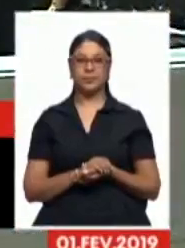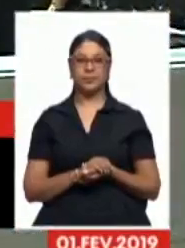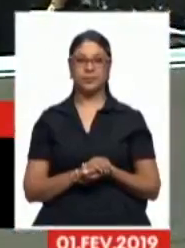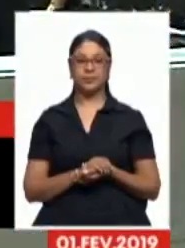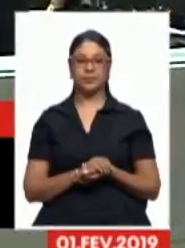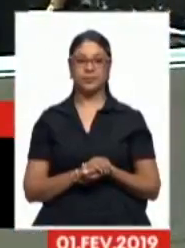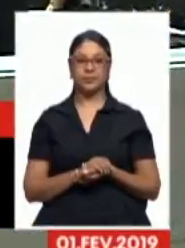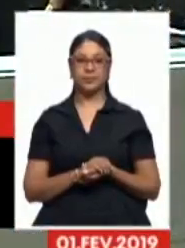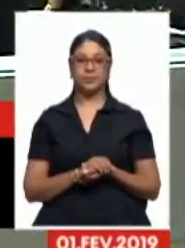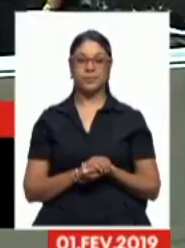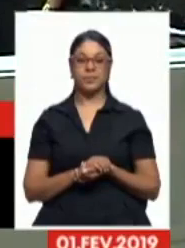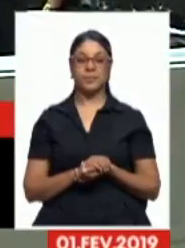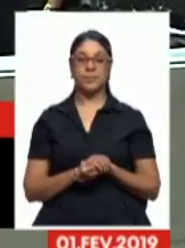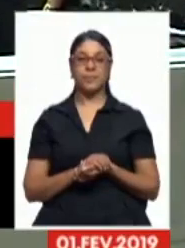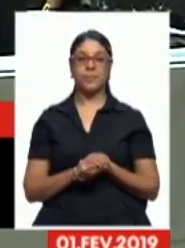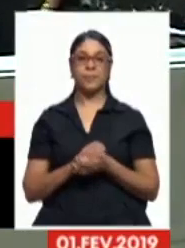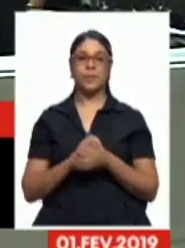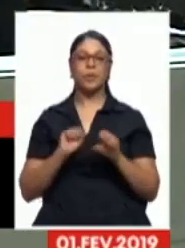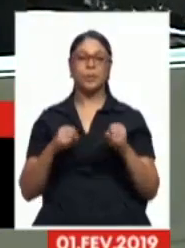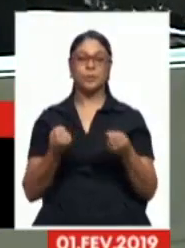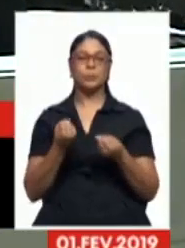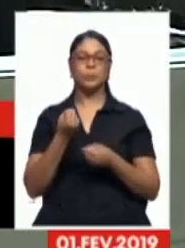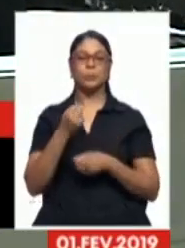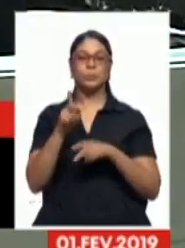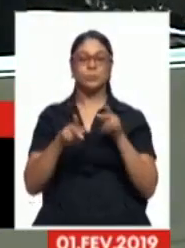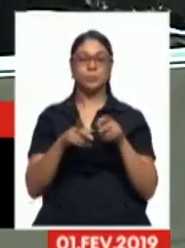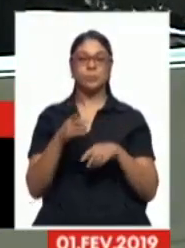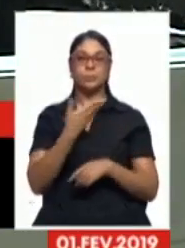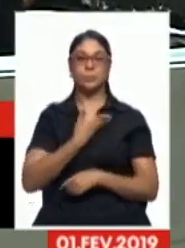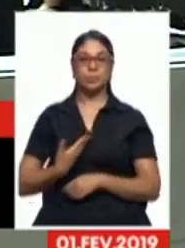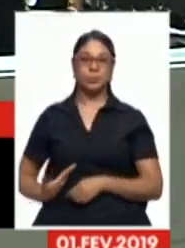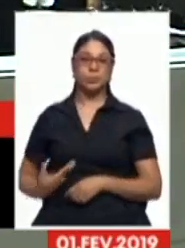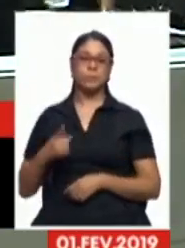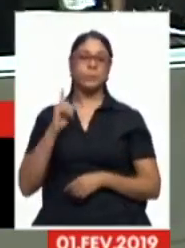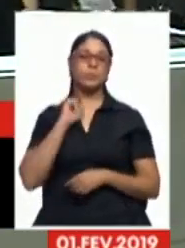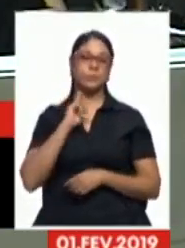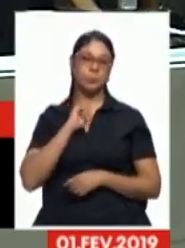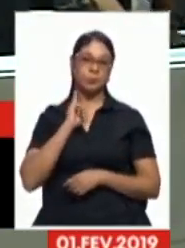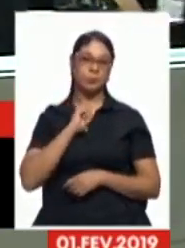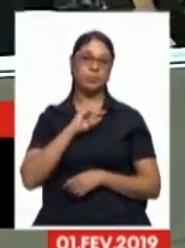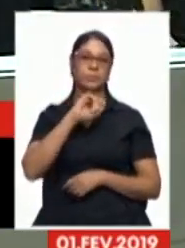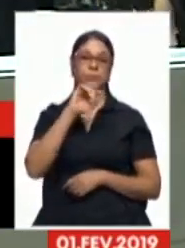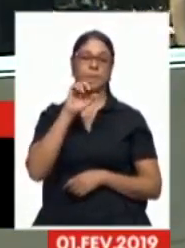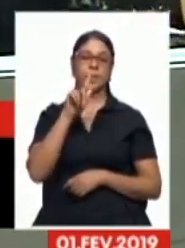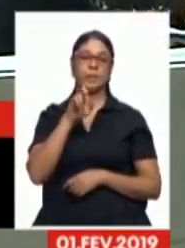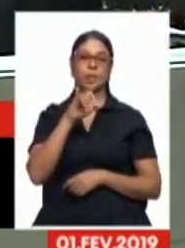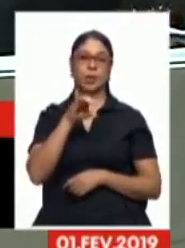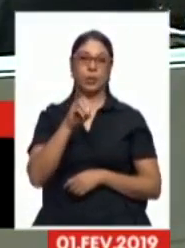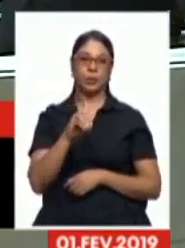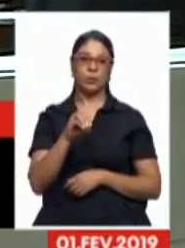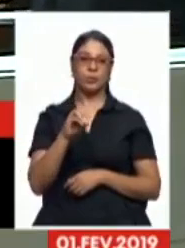Excelentíssimo senhor Defensor Público-Geral do Estado de Minas Gerais, Gério Patrocínio Soares.